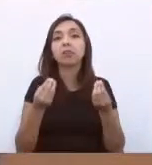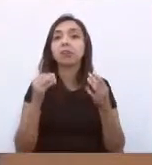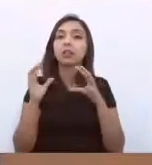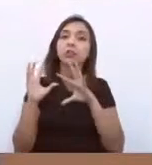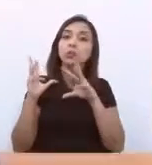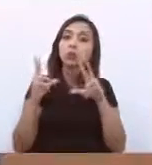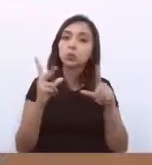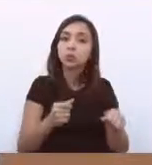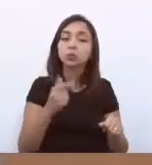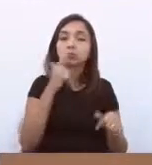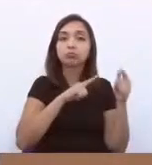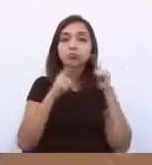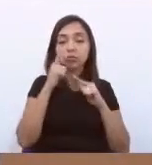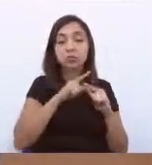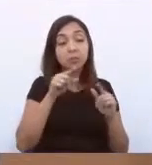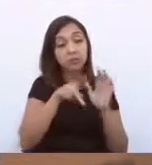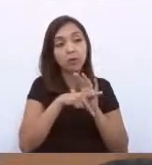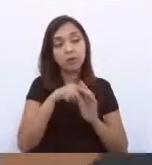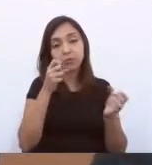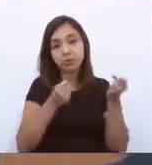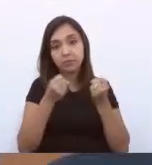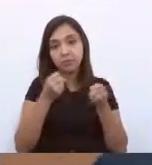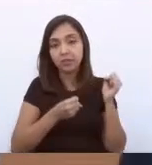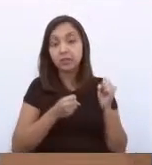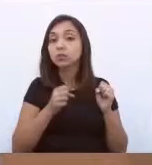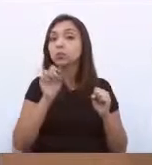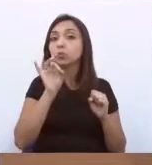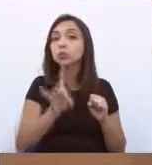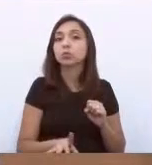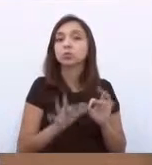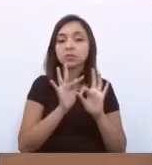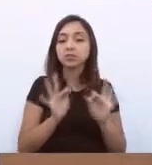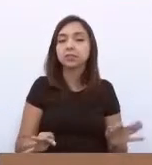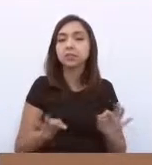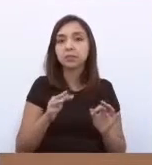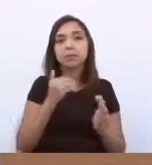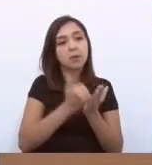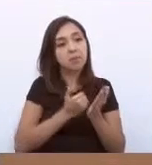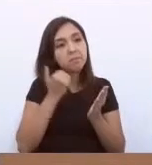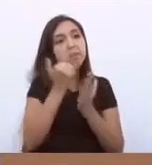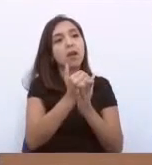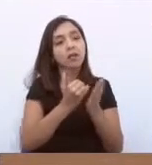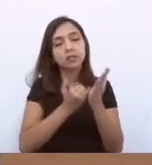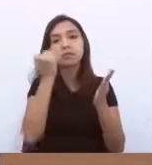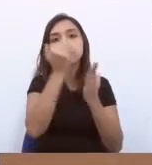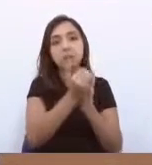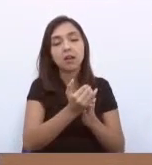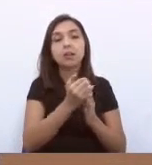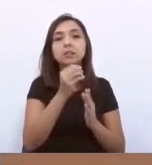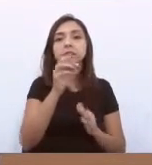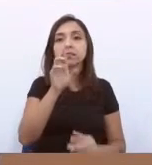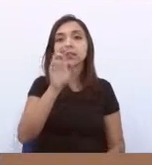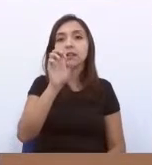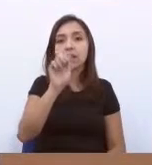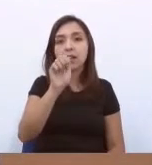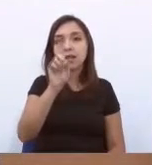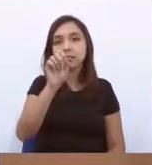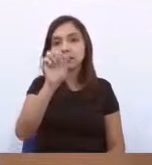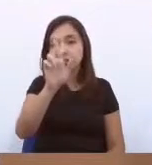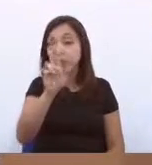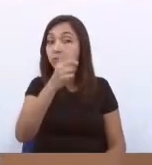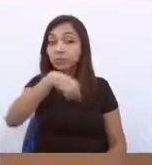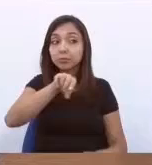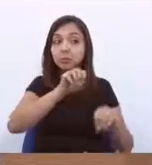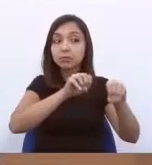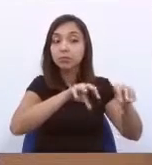se policiem com relação ao trânsito. E não é simplesmente colocar mais e mais radar e não educar o povo. Nós temos que educar o nosso povo.